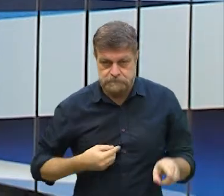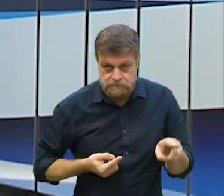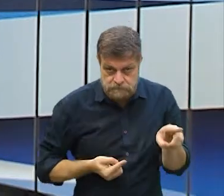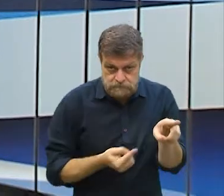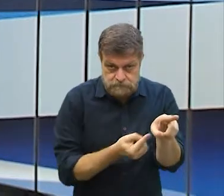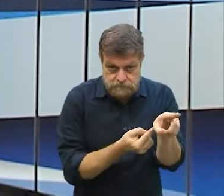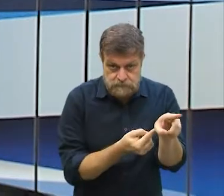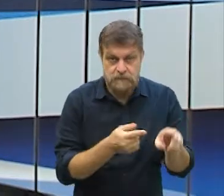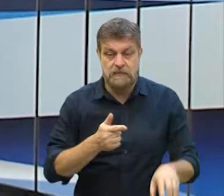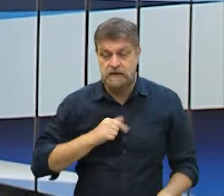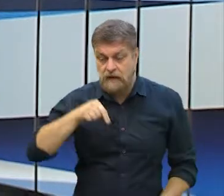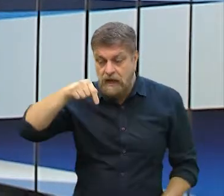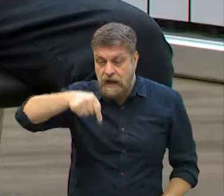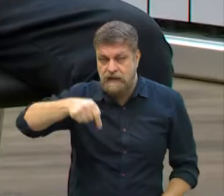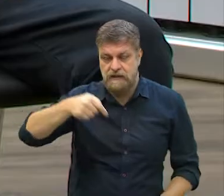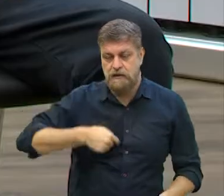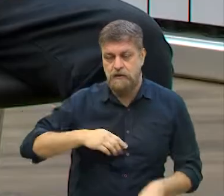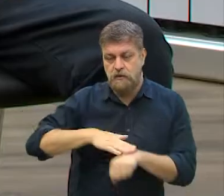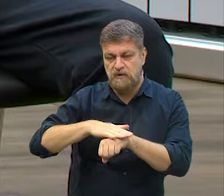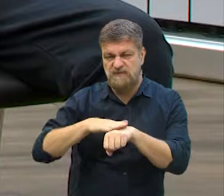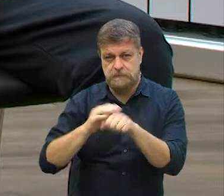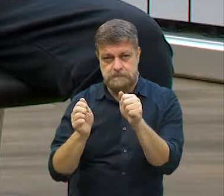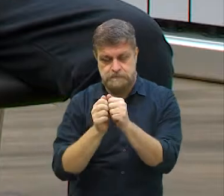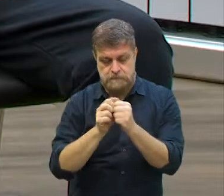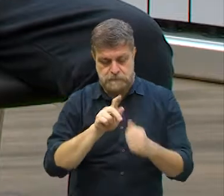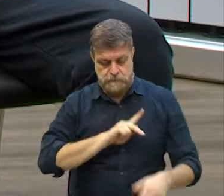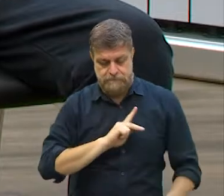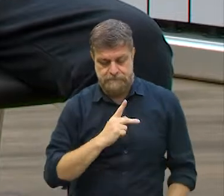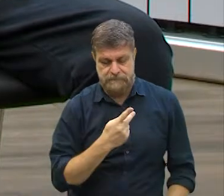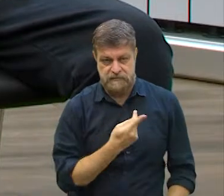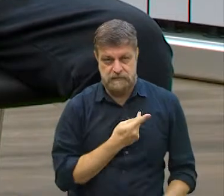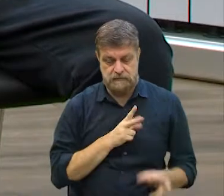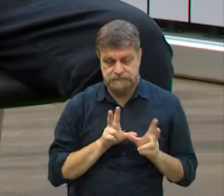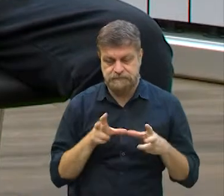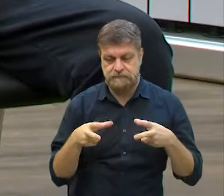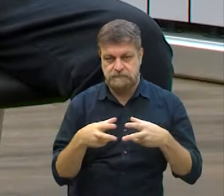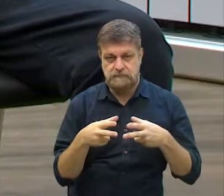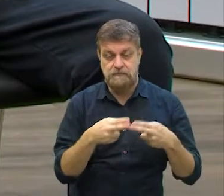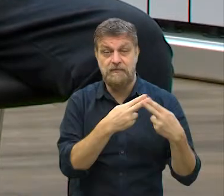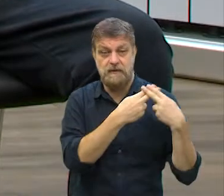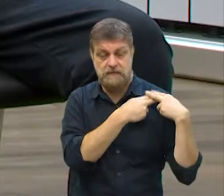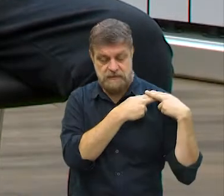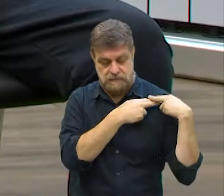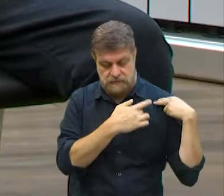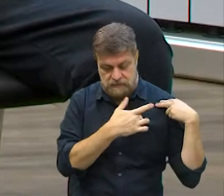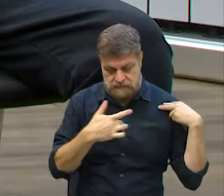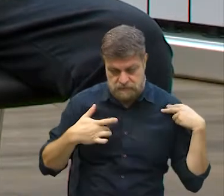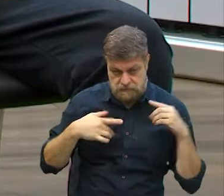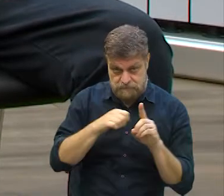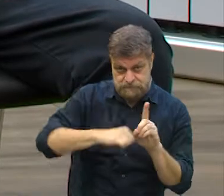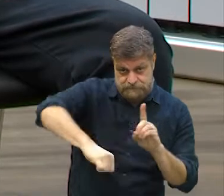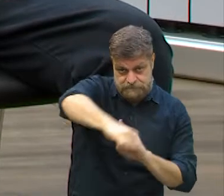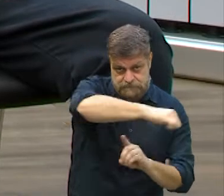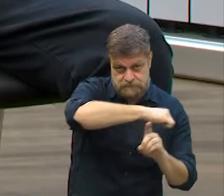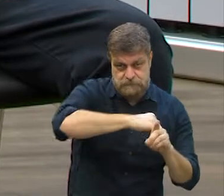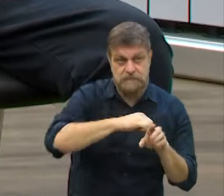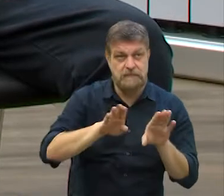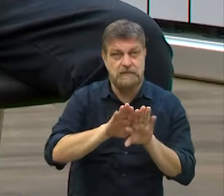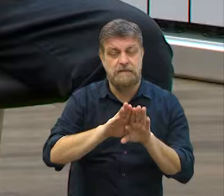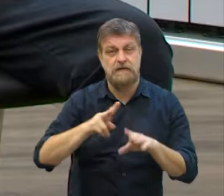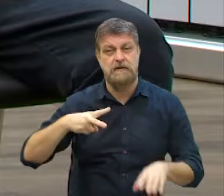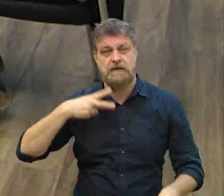aqui no estúdio com os vereadores Paulo Haddad, presidente da Comissão de Política Social e Saúde, vereador Marcelo